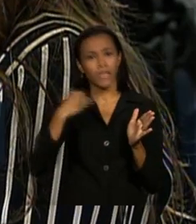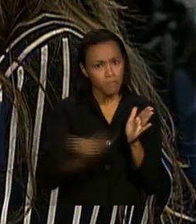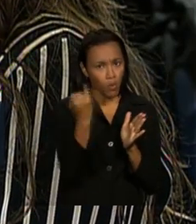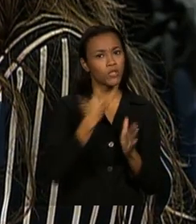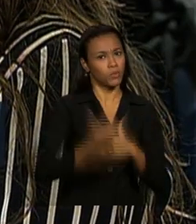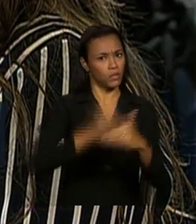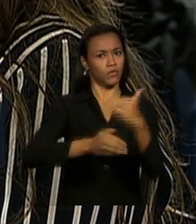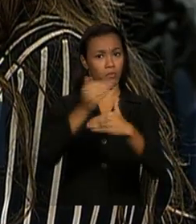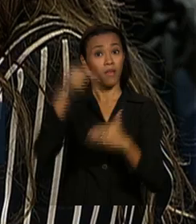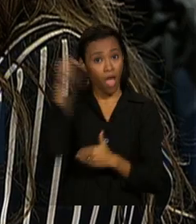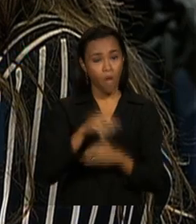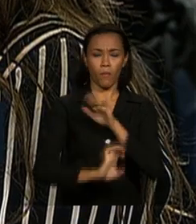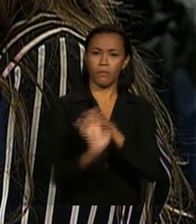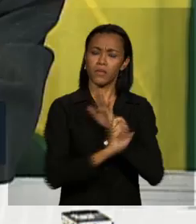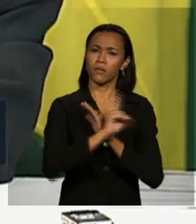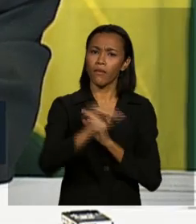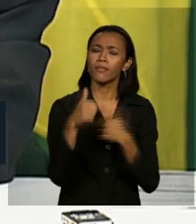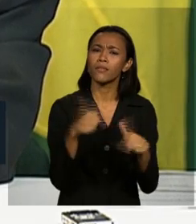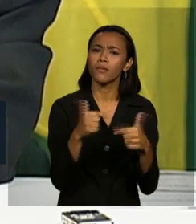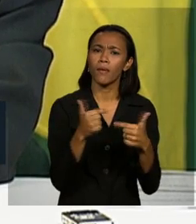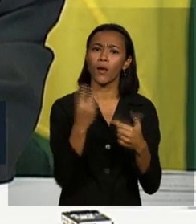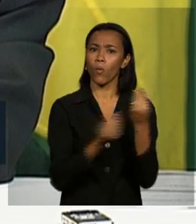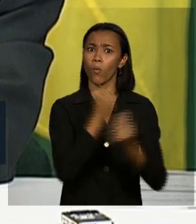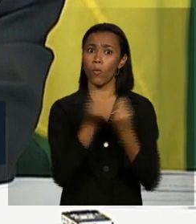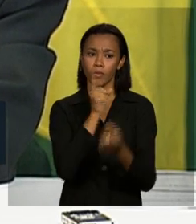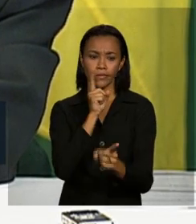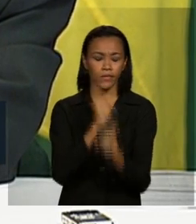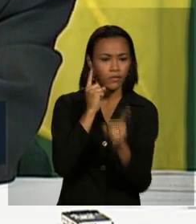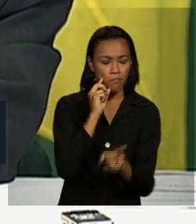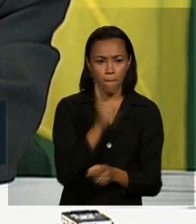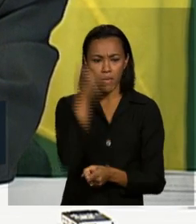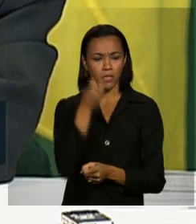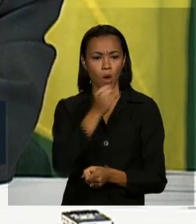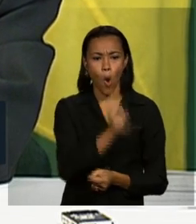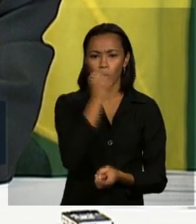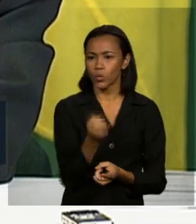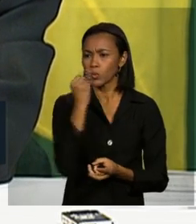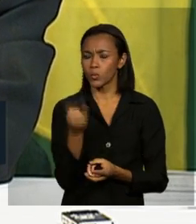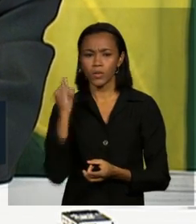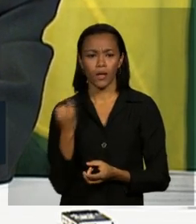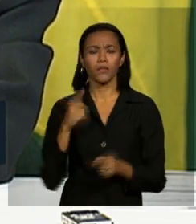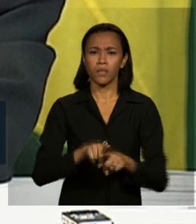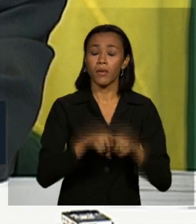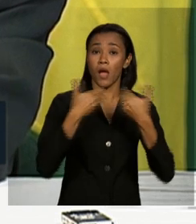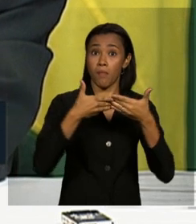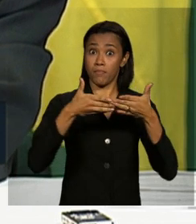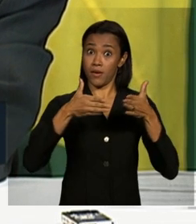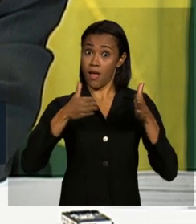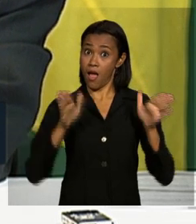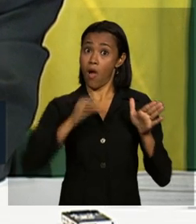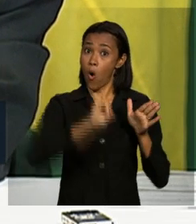empresa que trabalhará na identificação de oportunidades e portanto eh na ampliação de